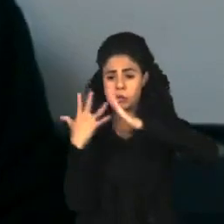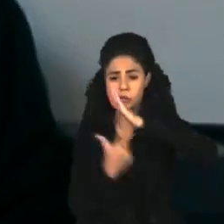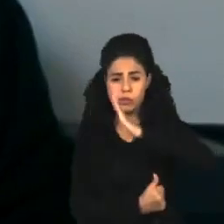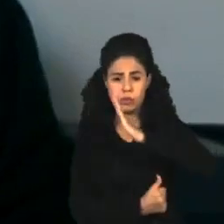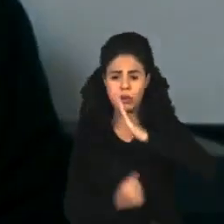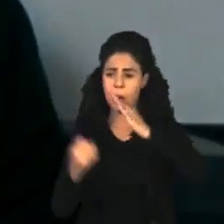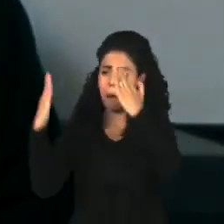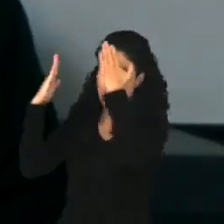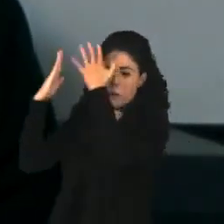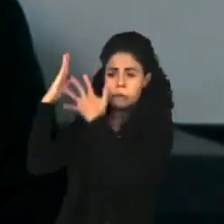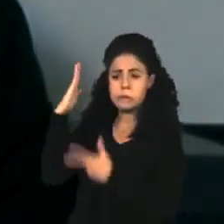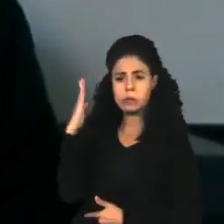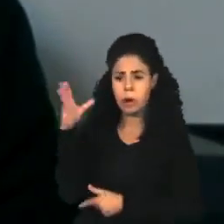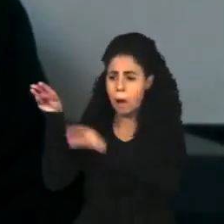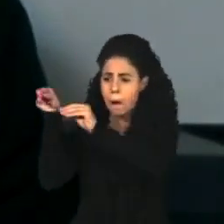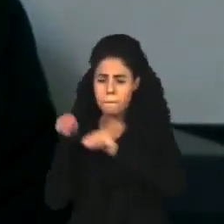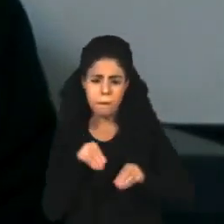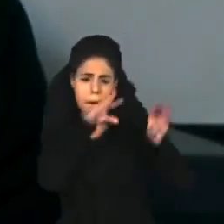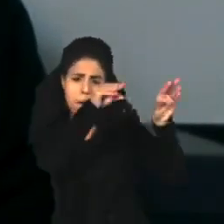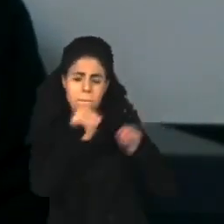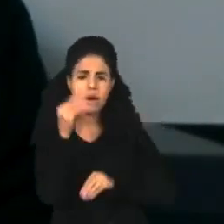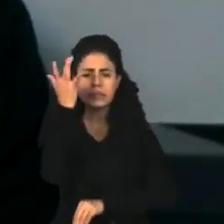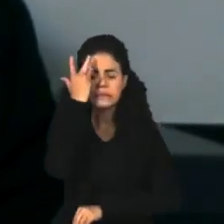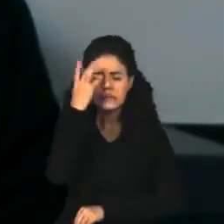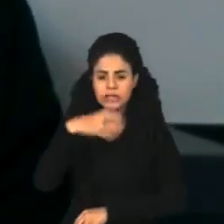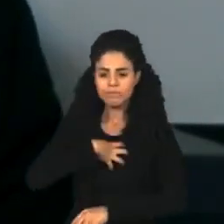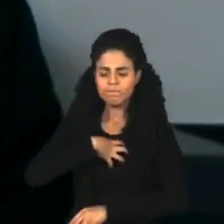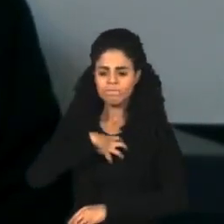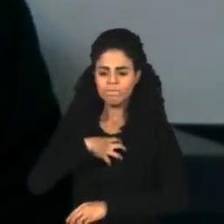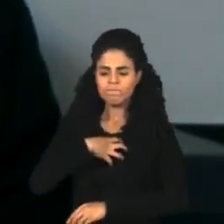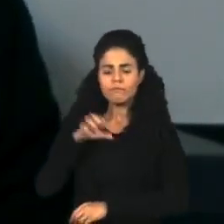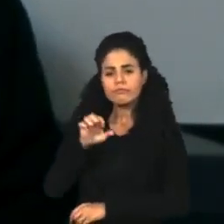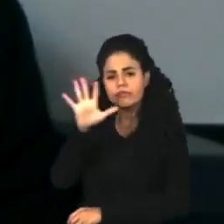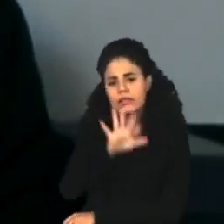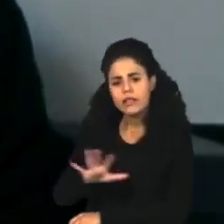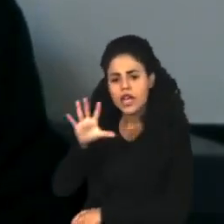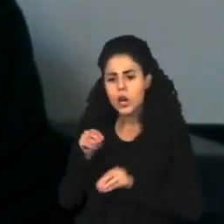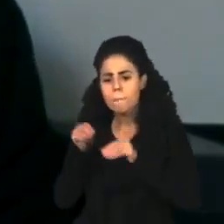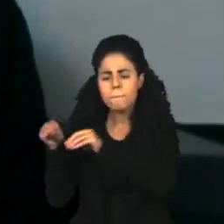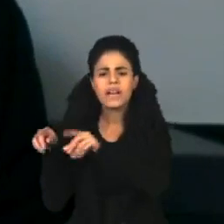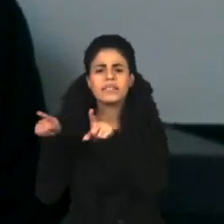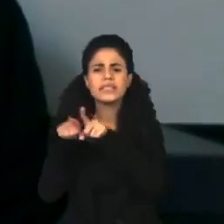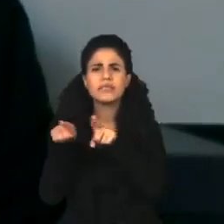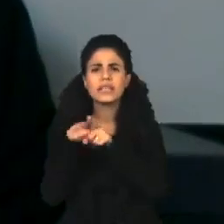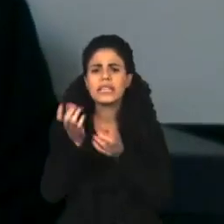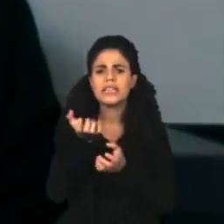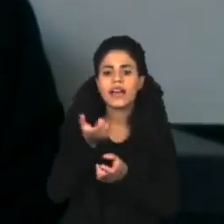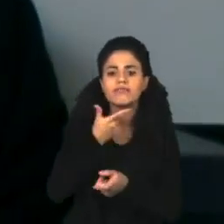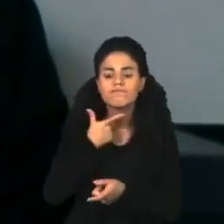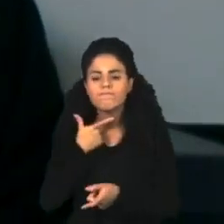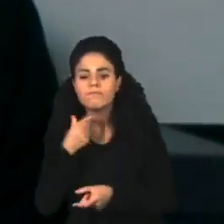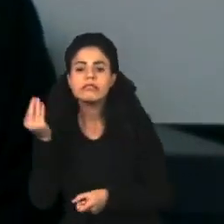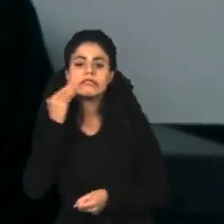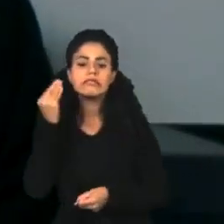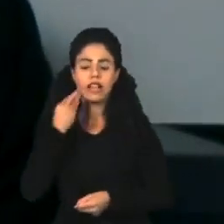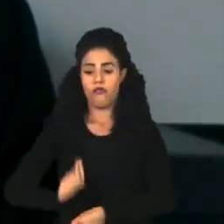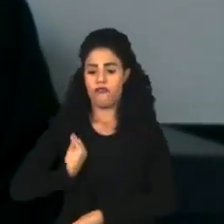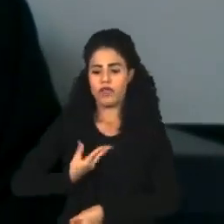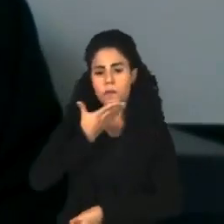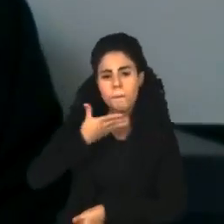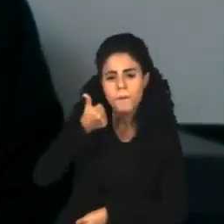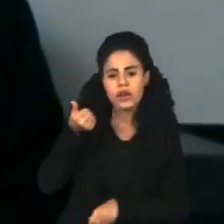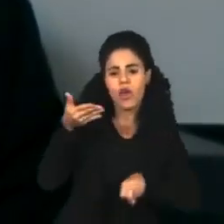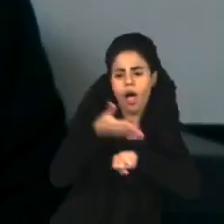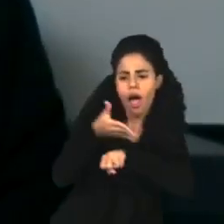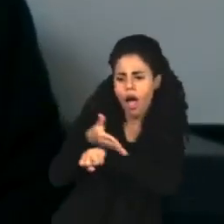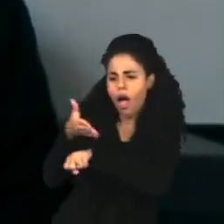outras regiões do mundo. Isso fez uma diminuição na curva que era de queda da fome